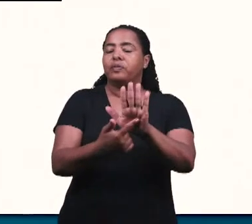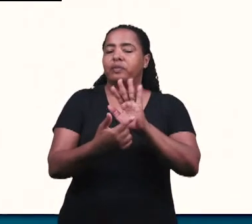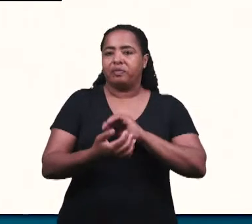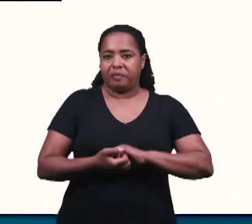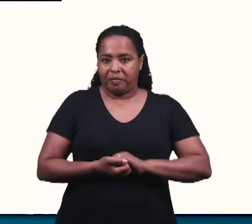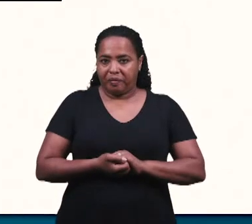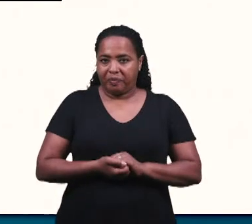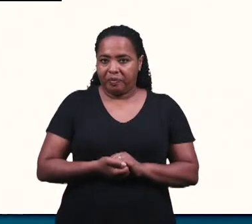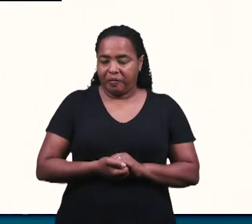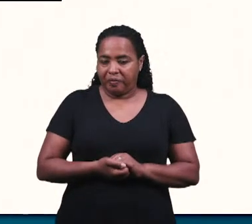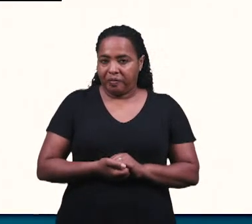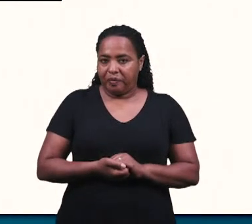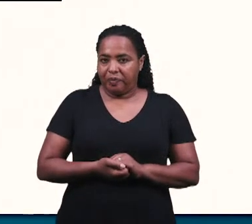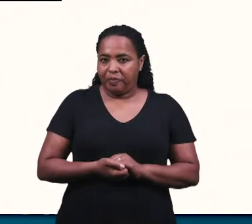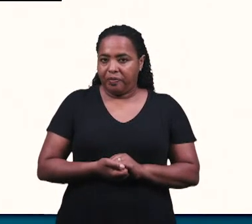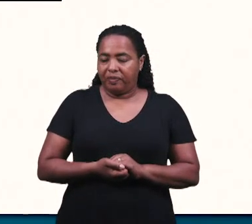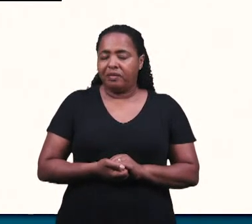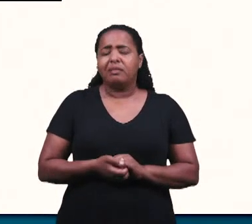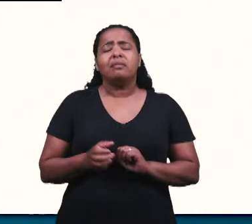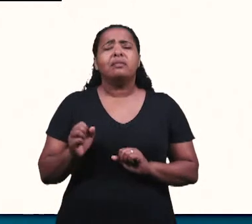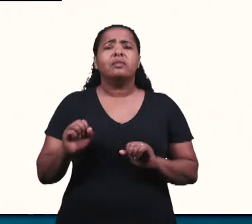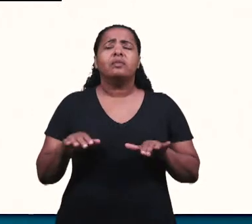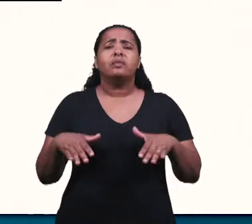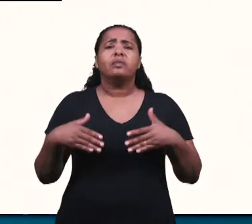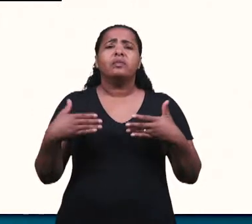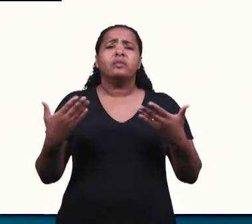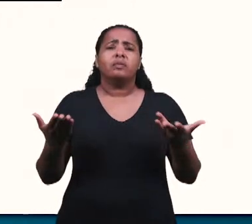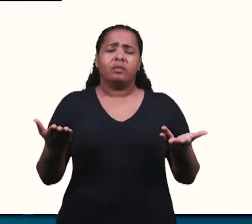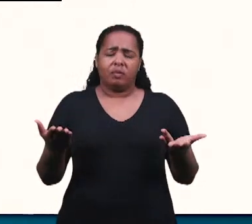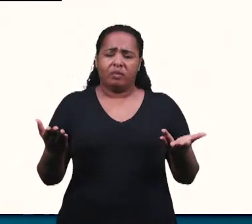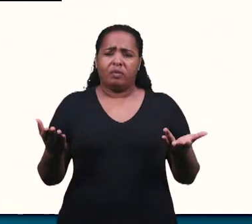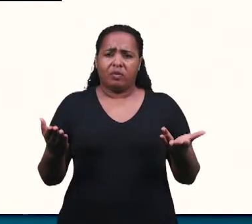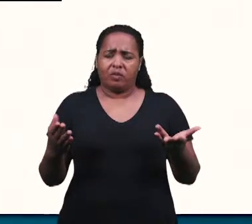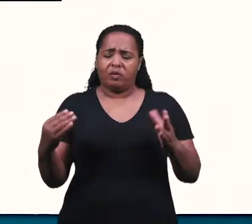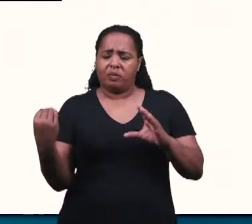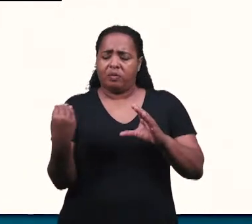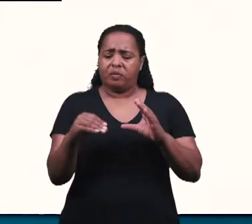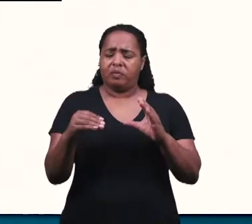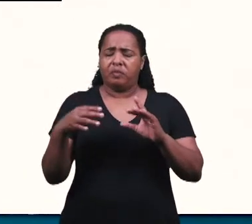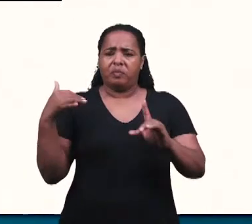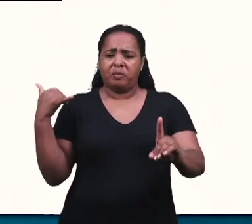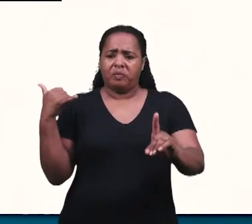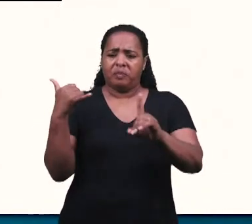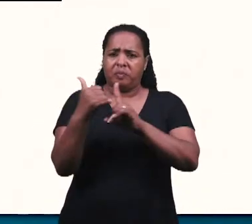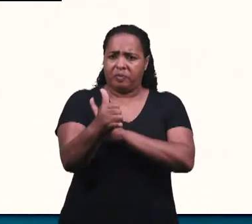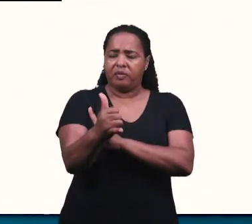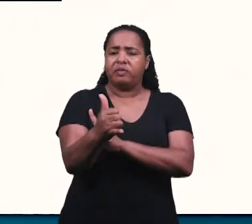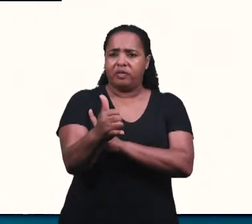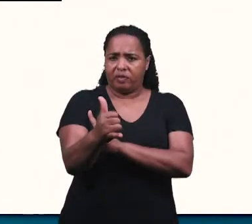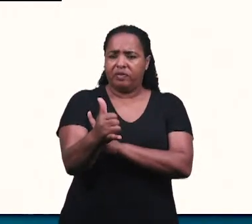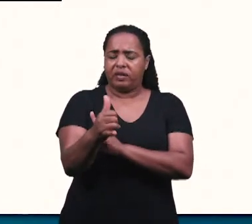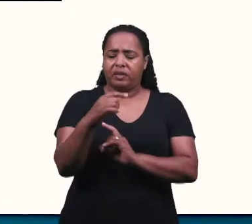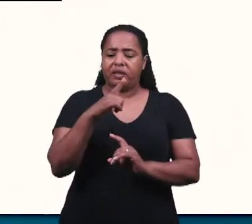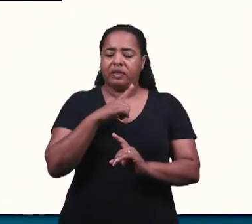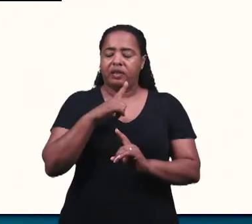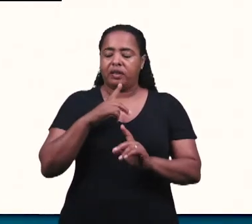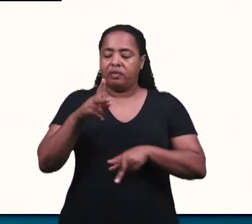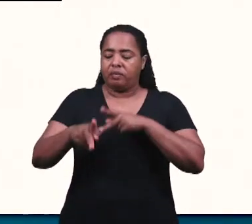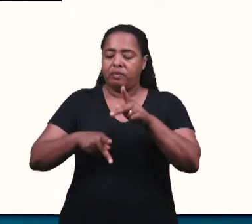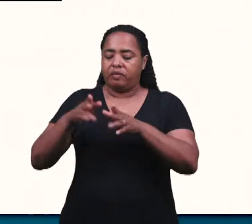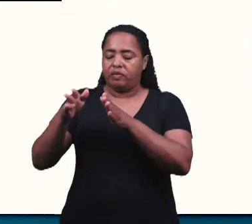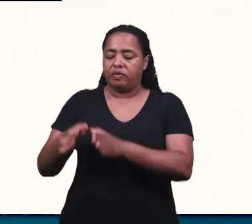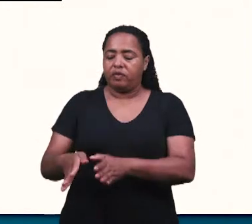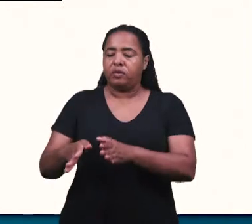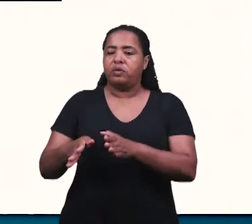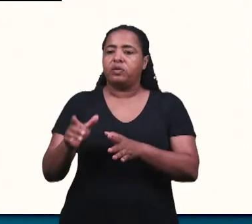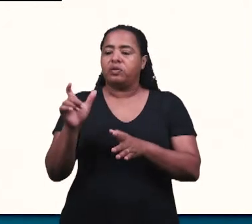lá. Pergunta 2. Qual a aplicação profética para a igreja hoje da